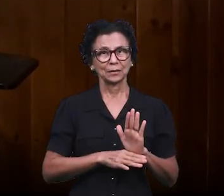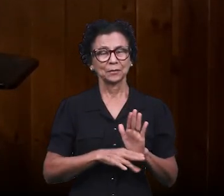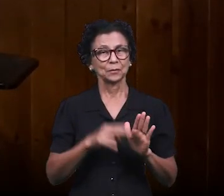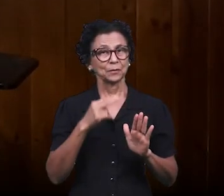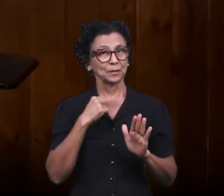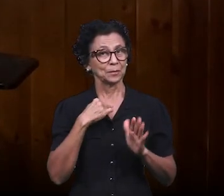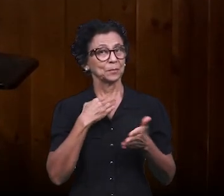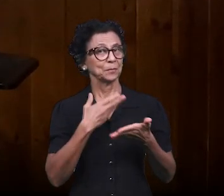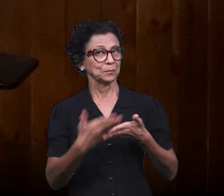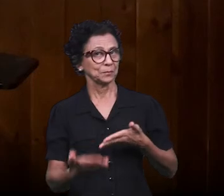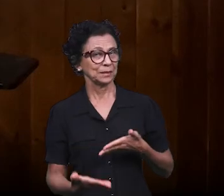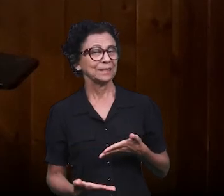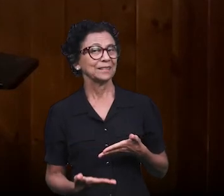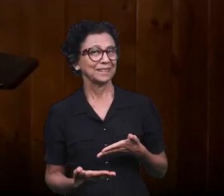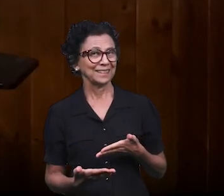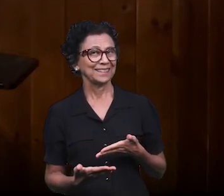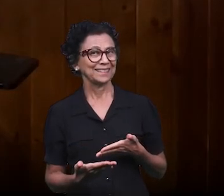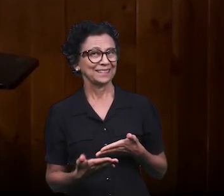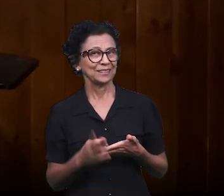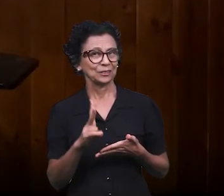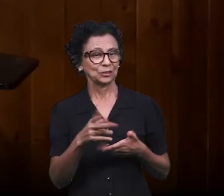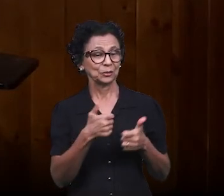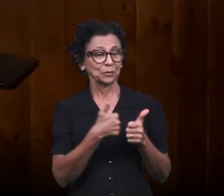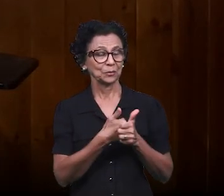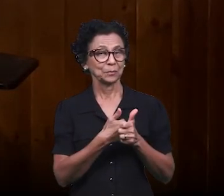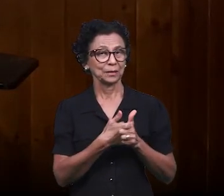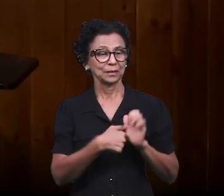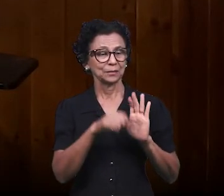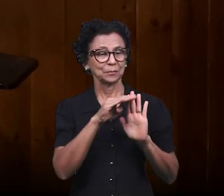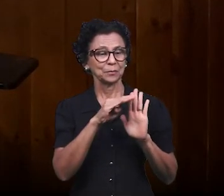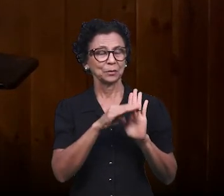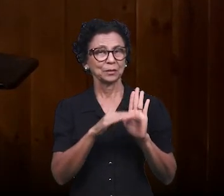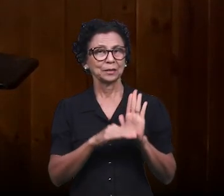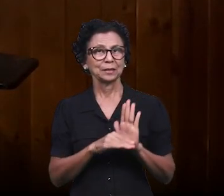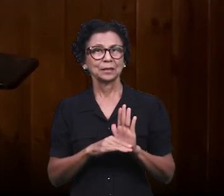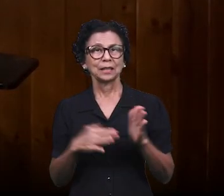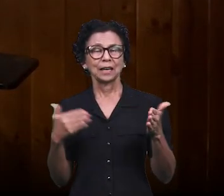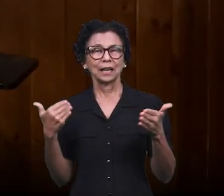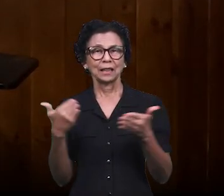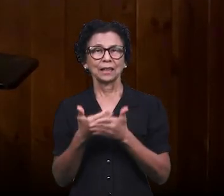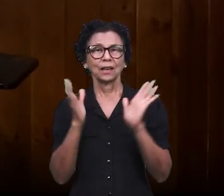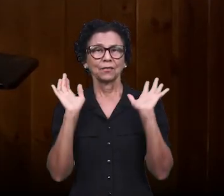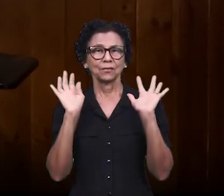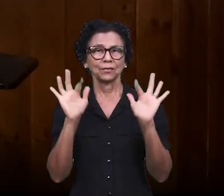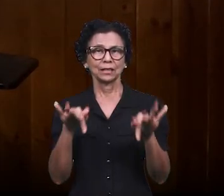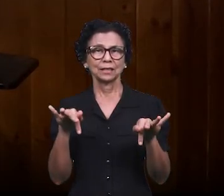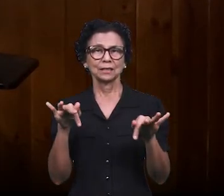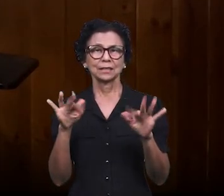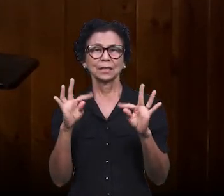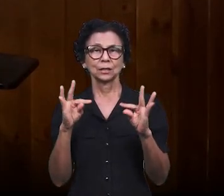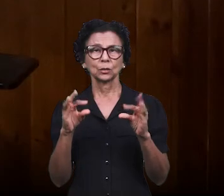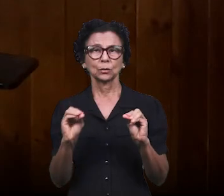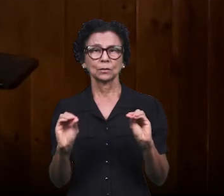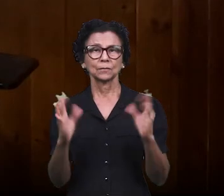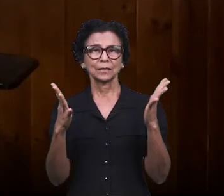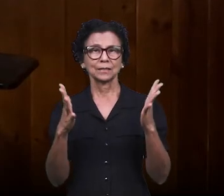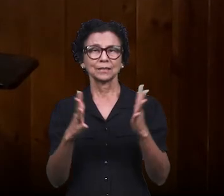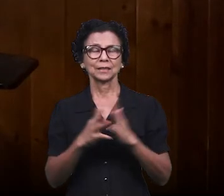deve perder, deve nos acompanhar até completarmos todas as festas.